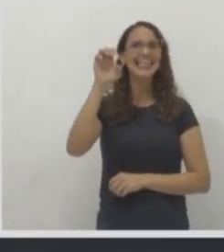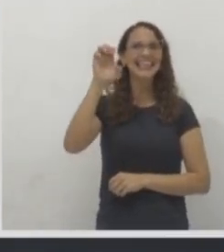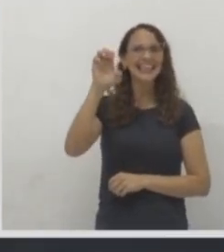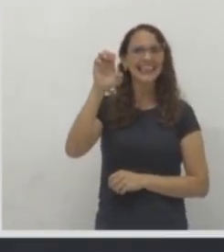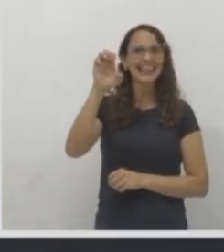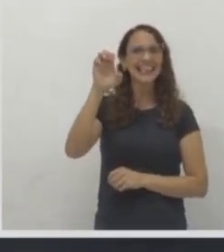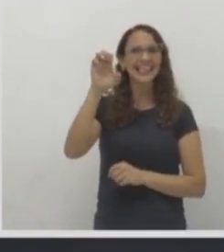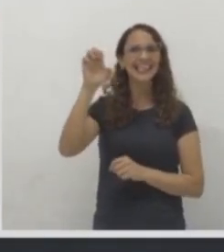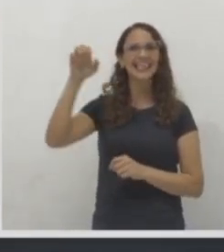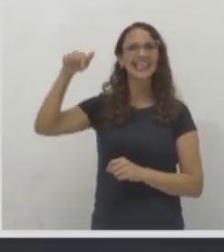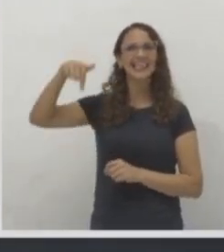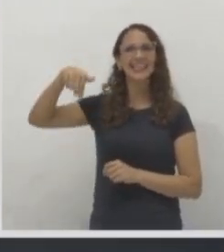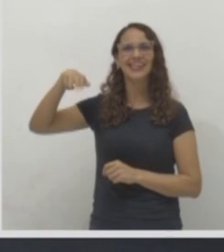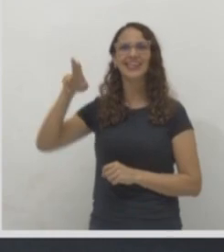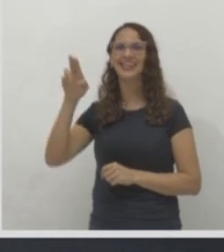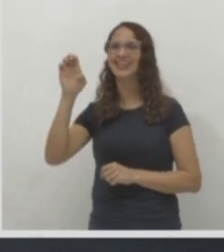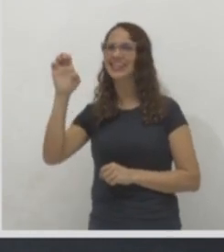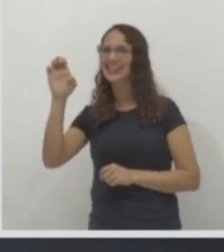quê?